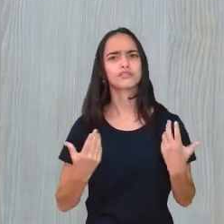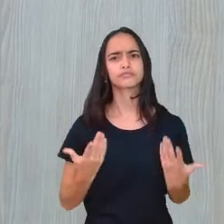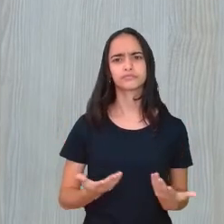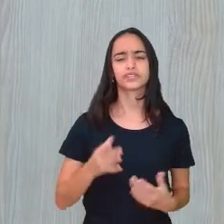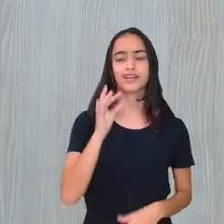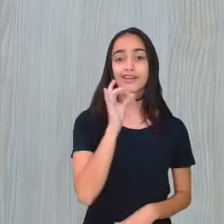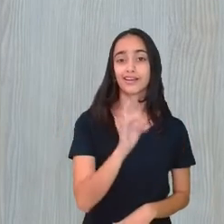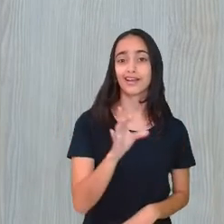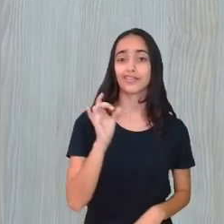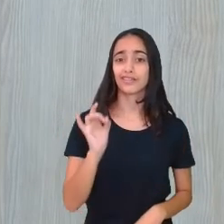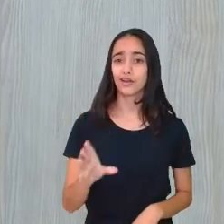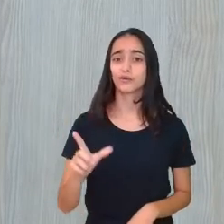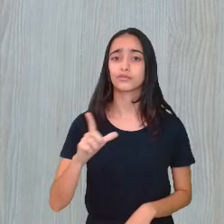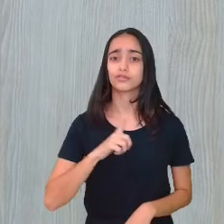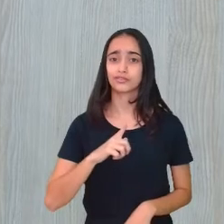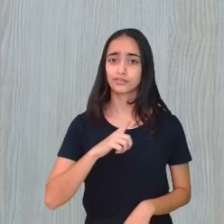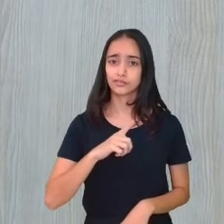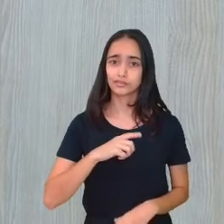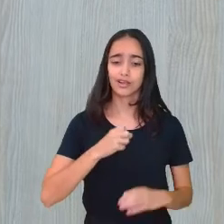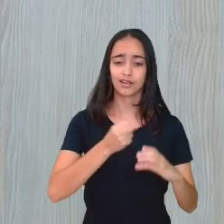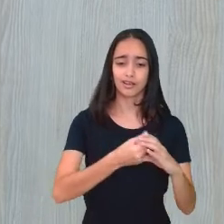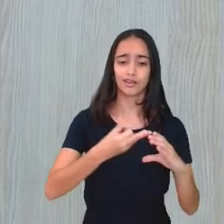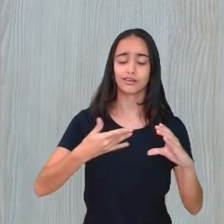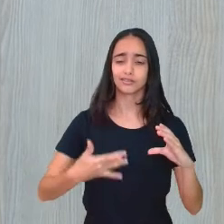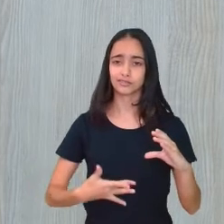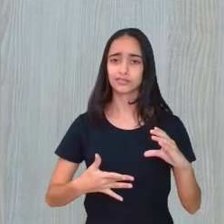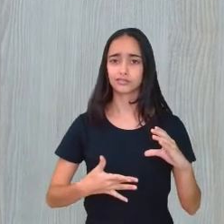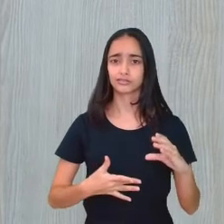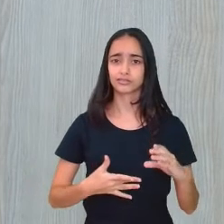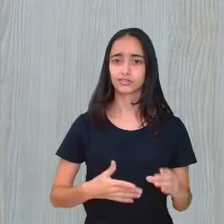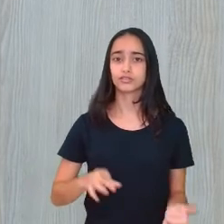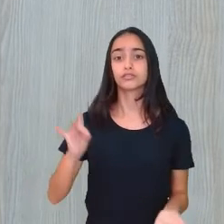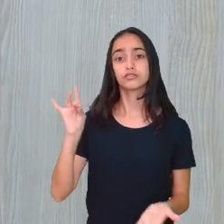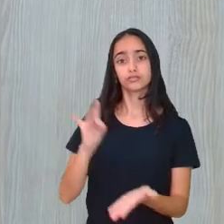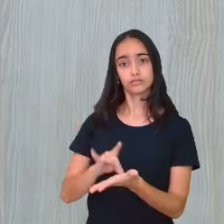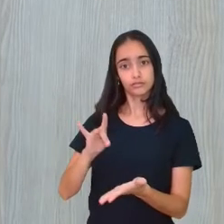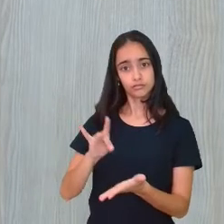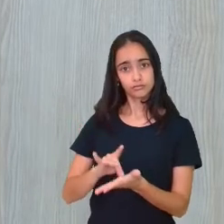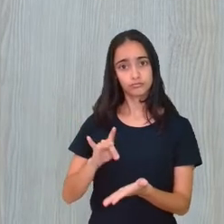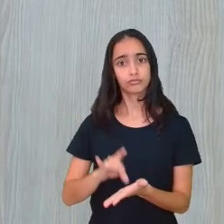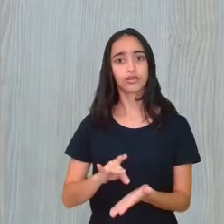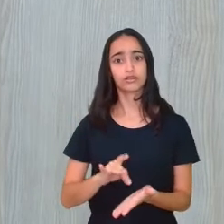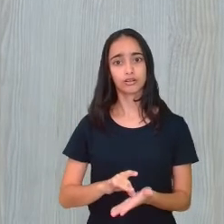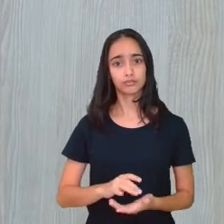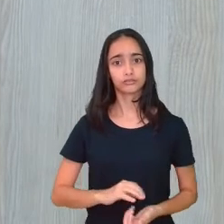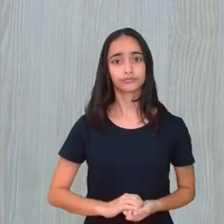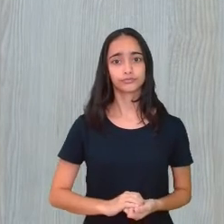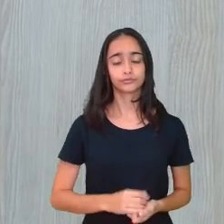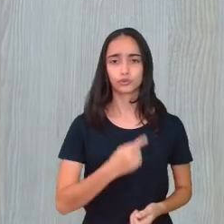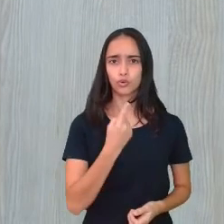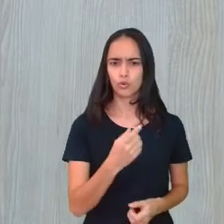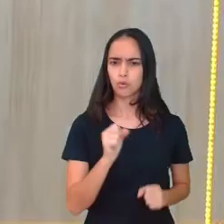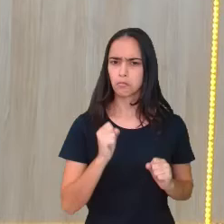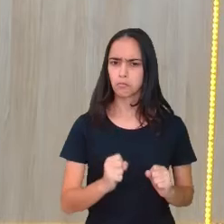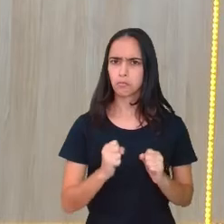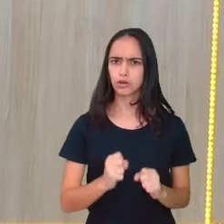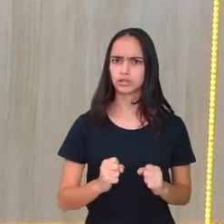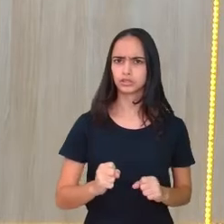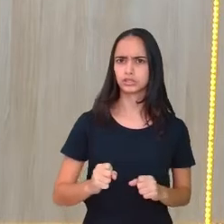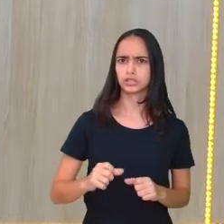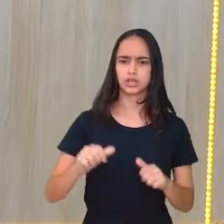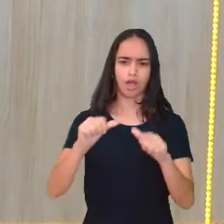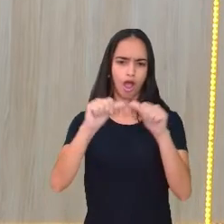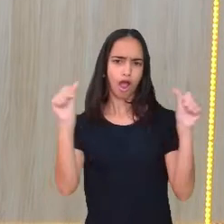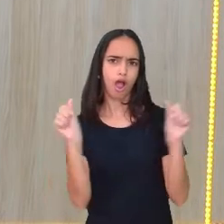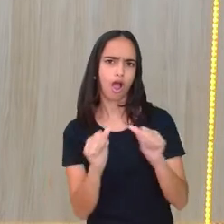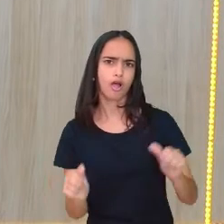a sua particularidade dentro da biologia, né? Exato. Dos códigos genéticos. Um pode ter uma veia mais artística, sim. Outro pode